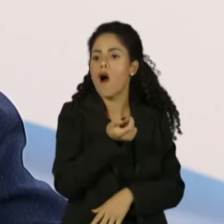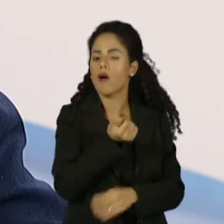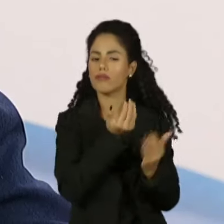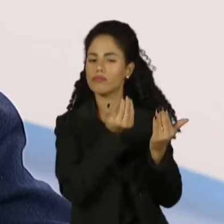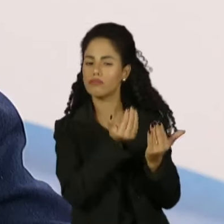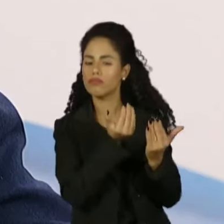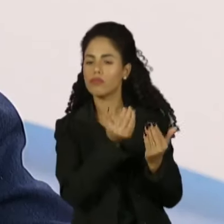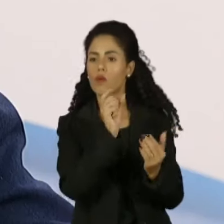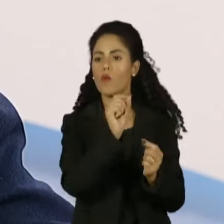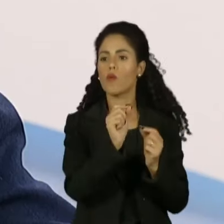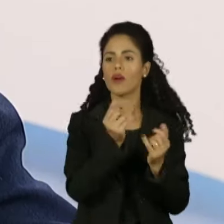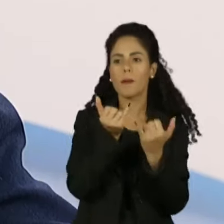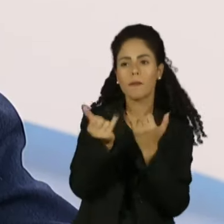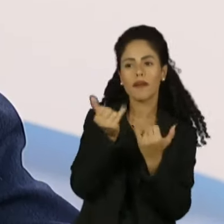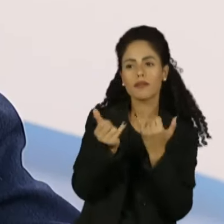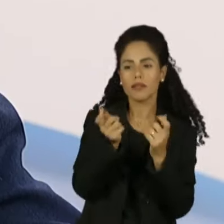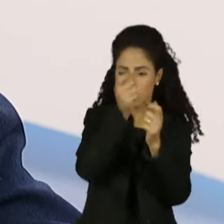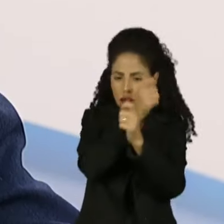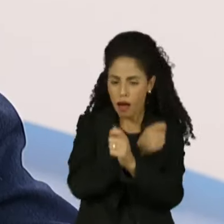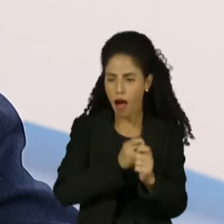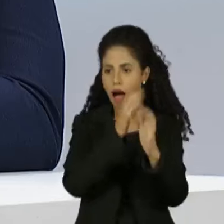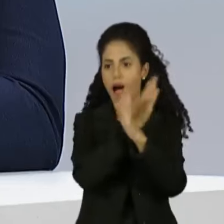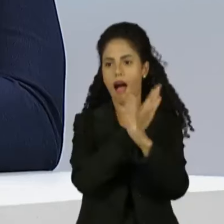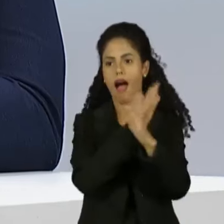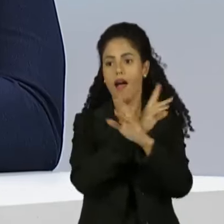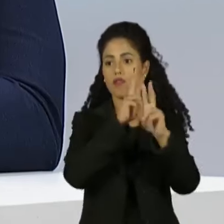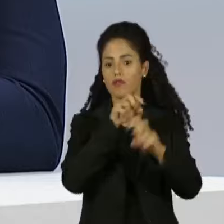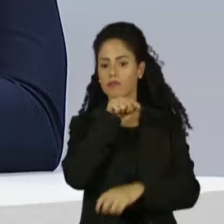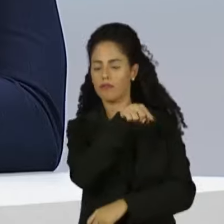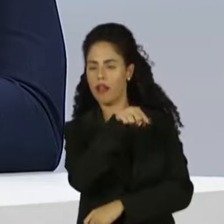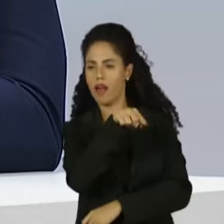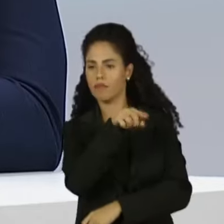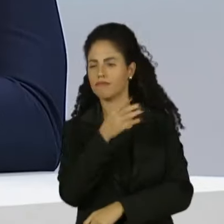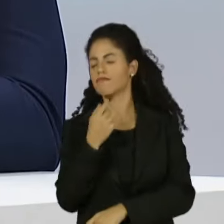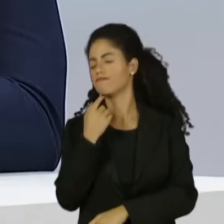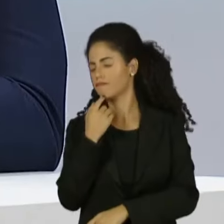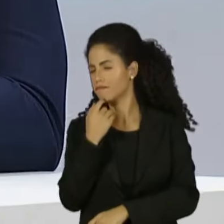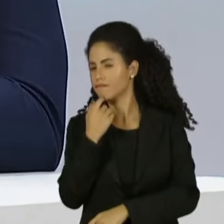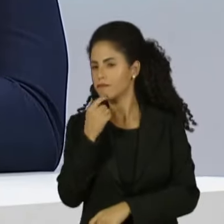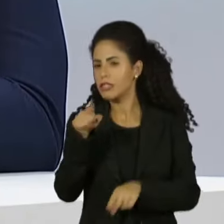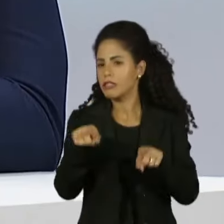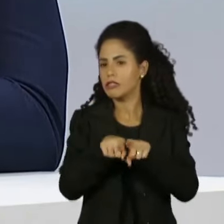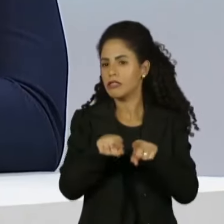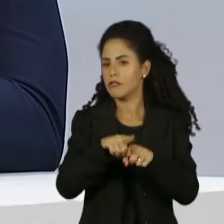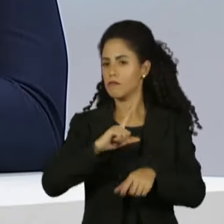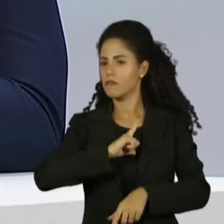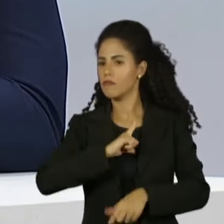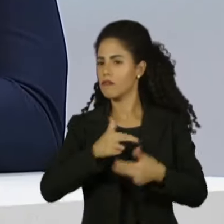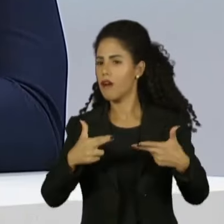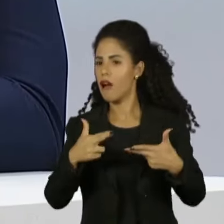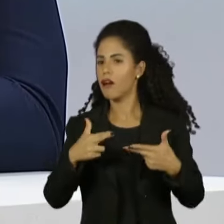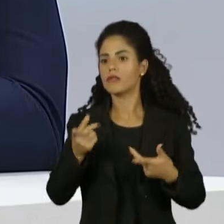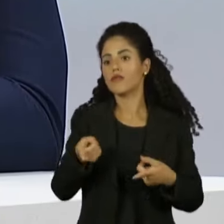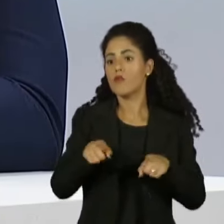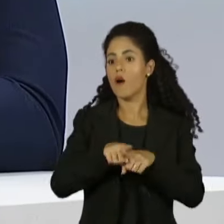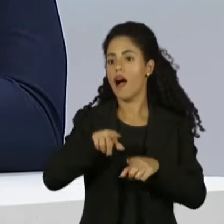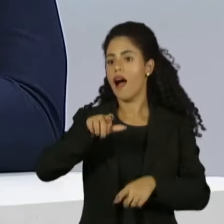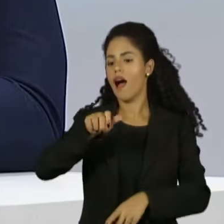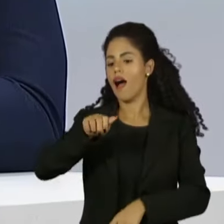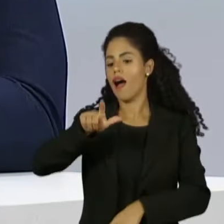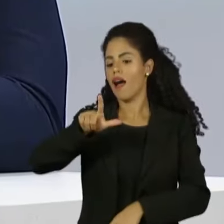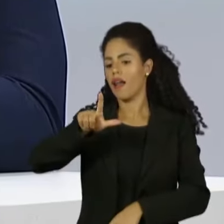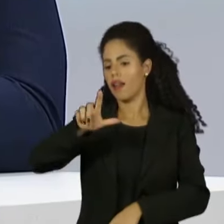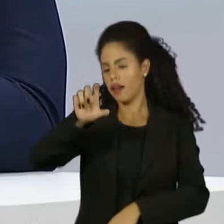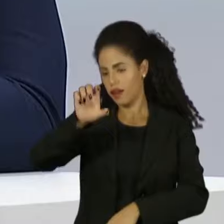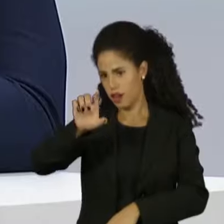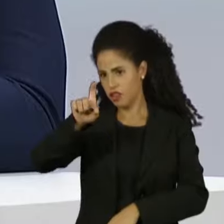suspeitas de uma estrutura paralela de investigação começaram a pairar sobre o Congresso. E, inclusive, manteve o Alexandre Ramagem na estrutura da